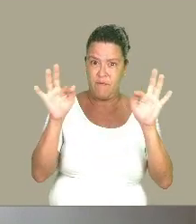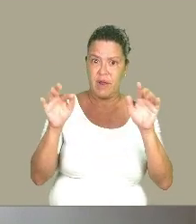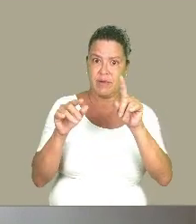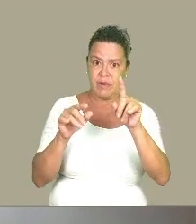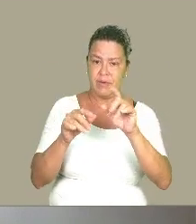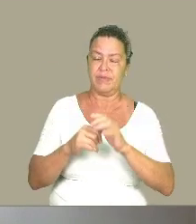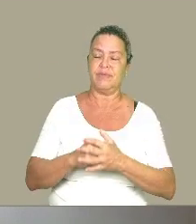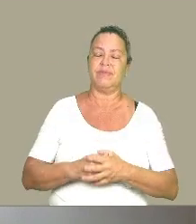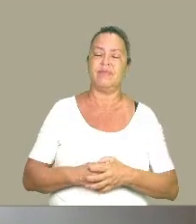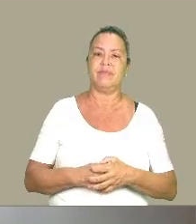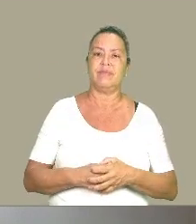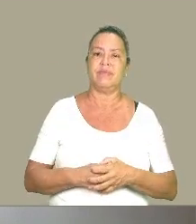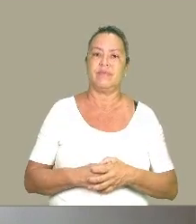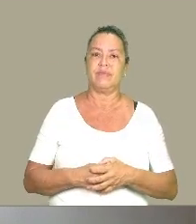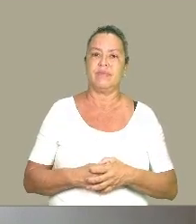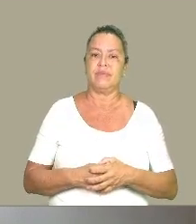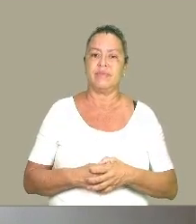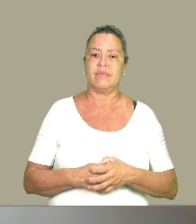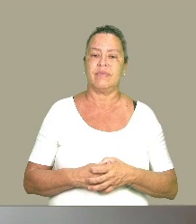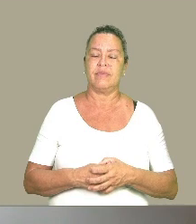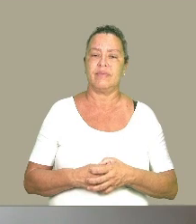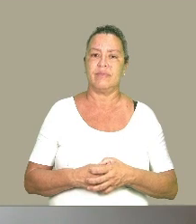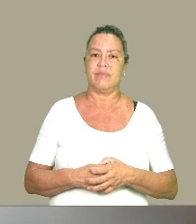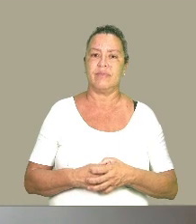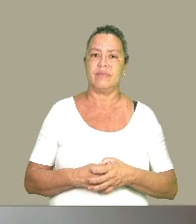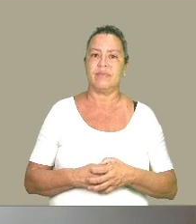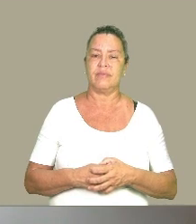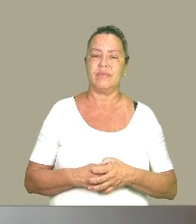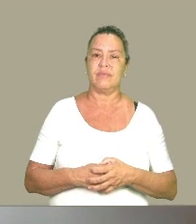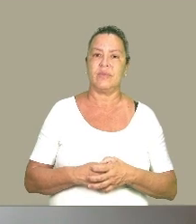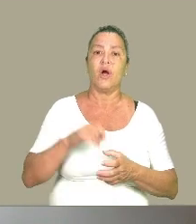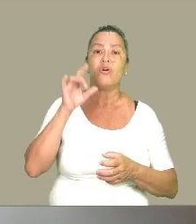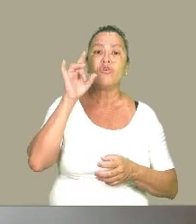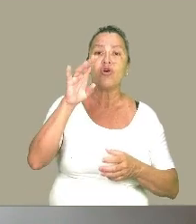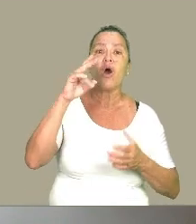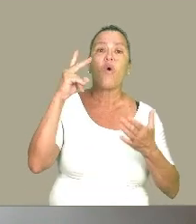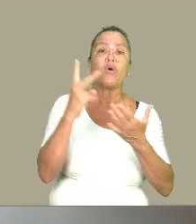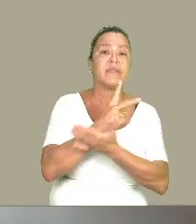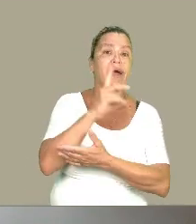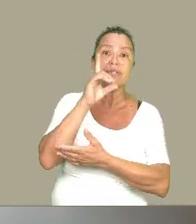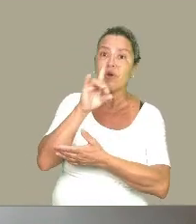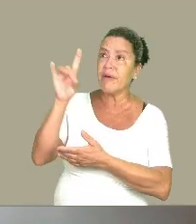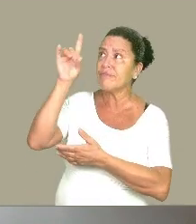lá é colocada. Imutável só há o que vem de Deus.